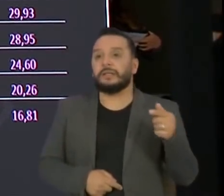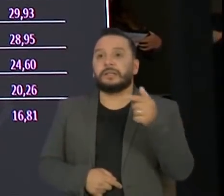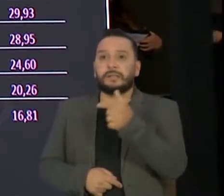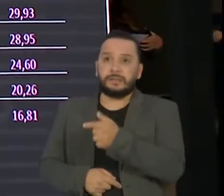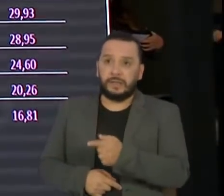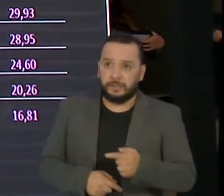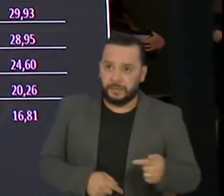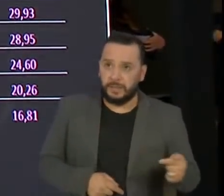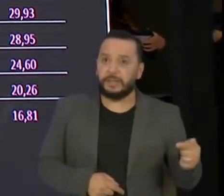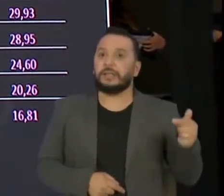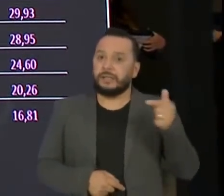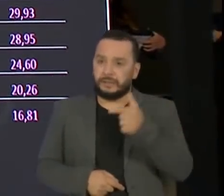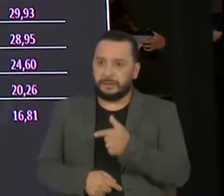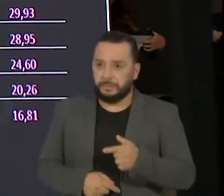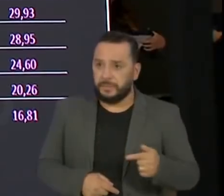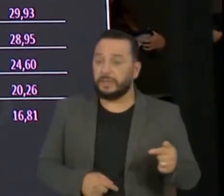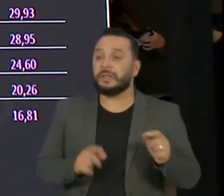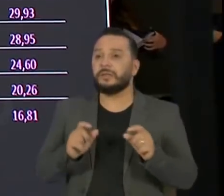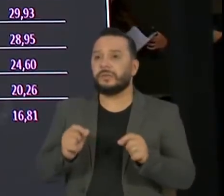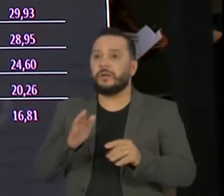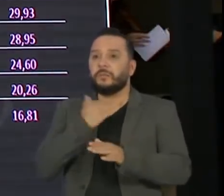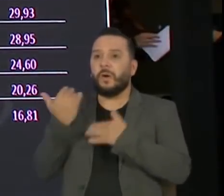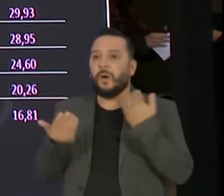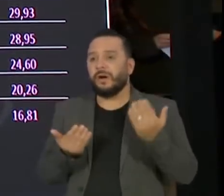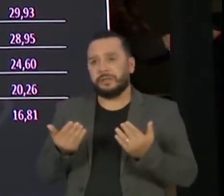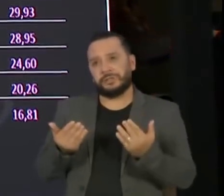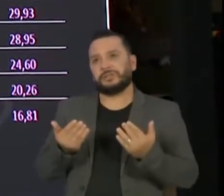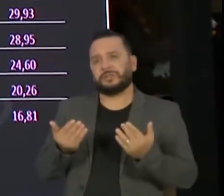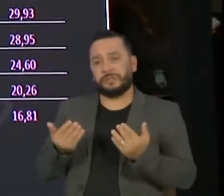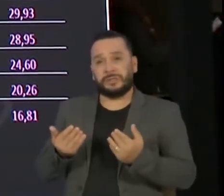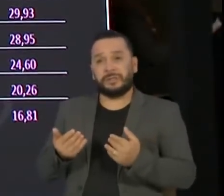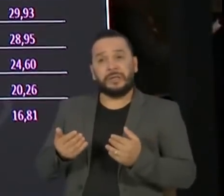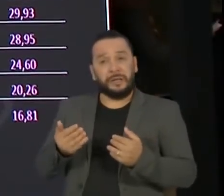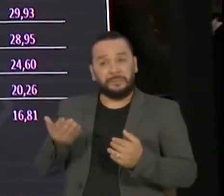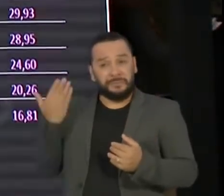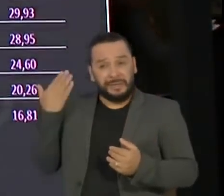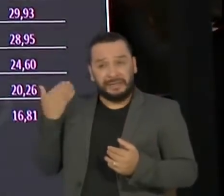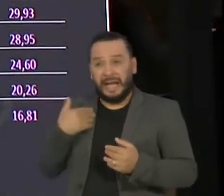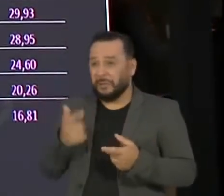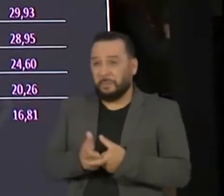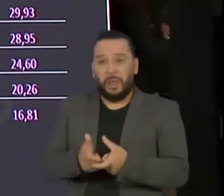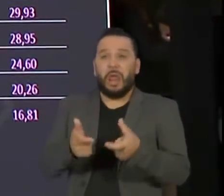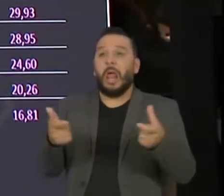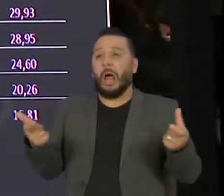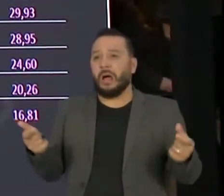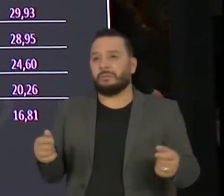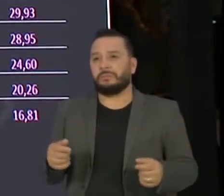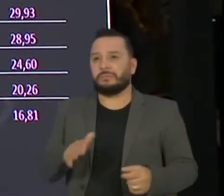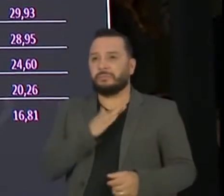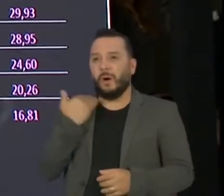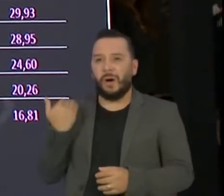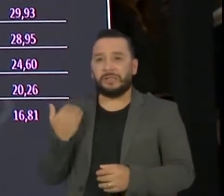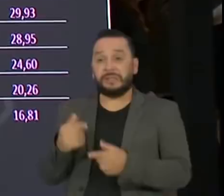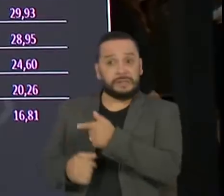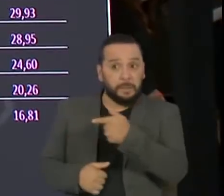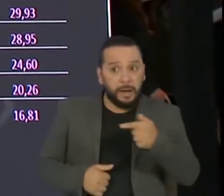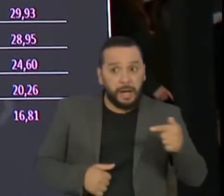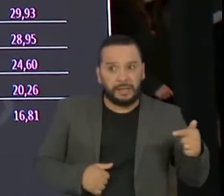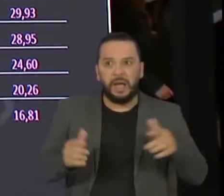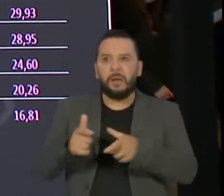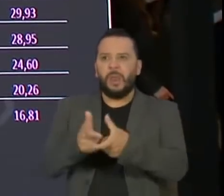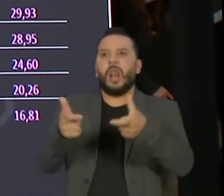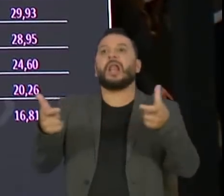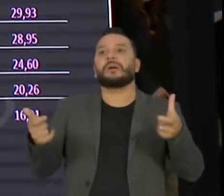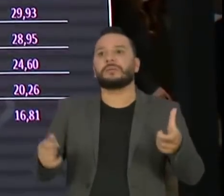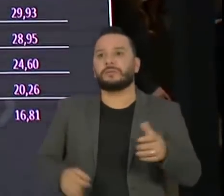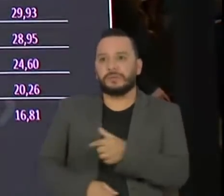semanais, reduziu. Sempre nós tivemos um crescimento, sempre nós tivemos um aumento no número de óbitos nas semanas,